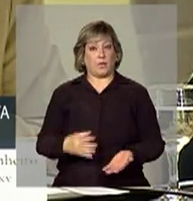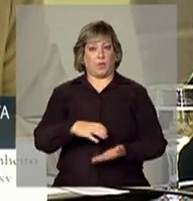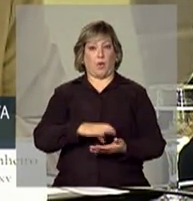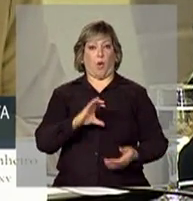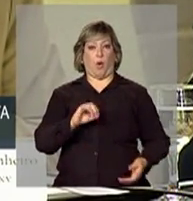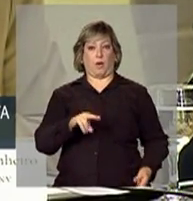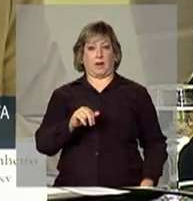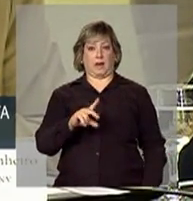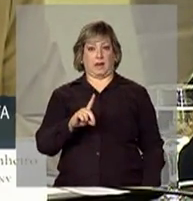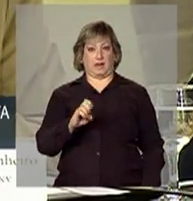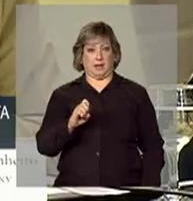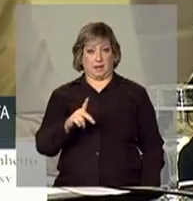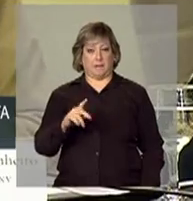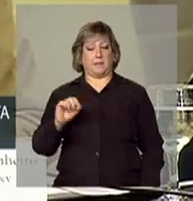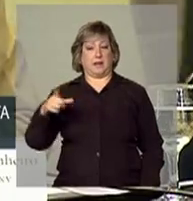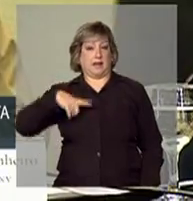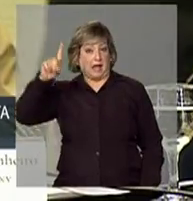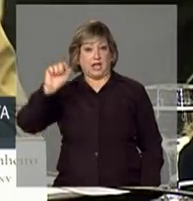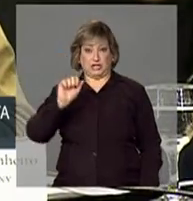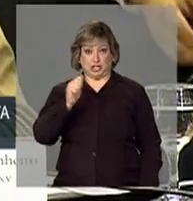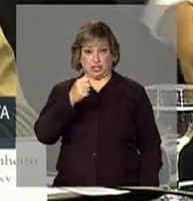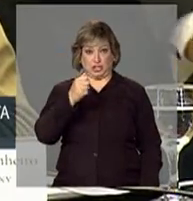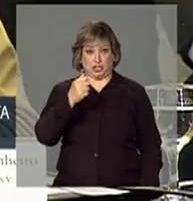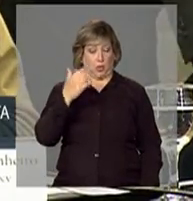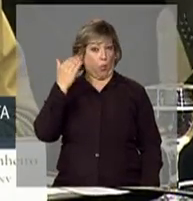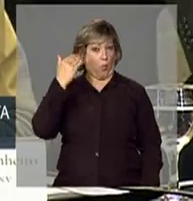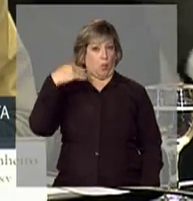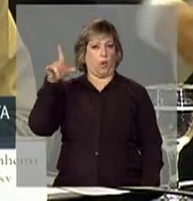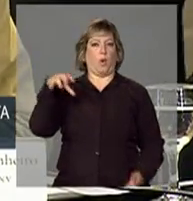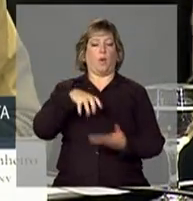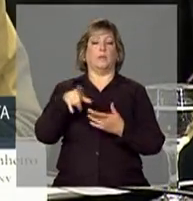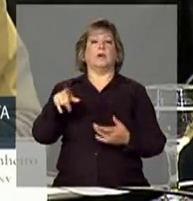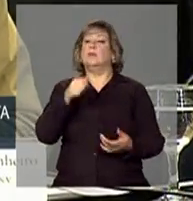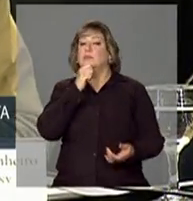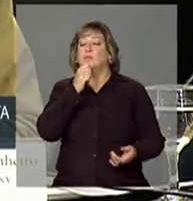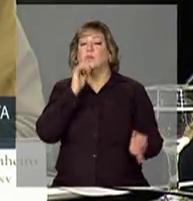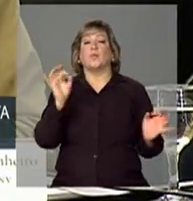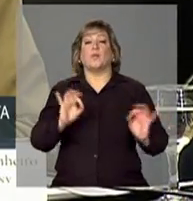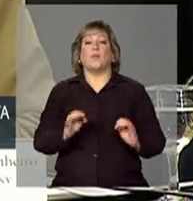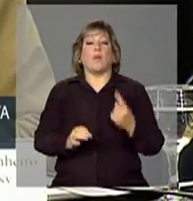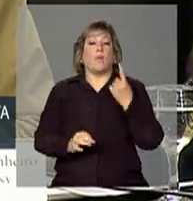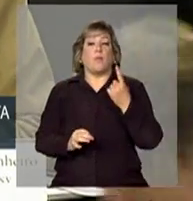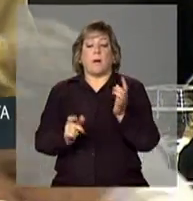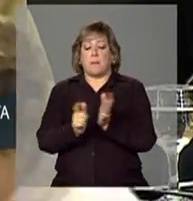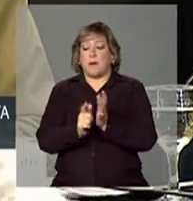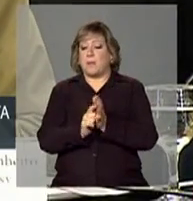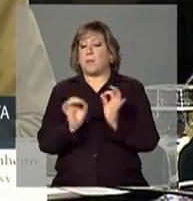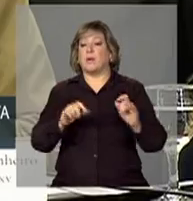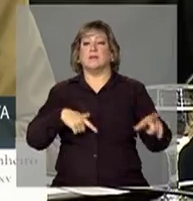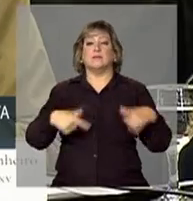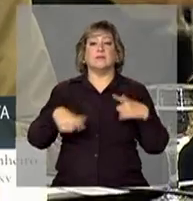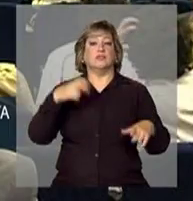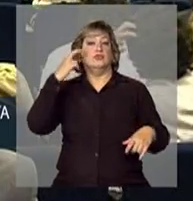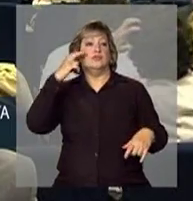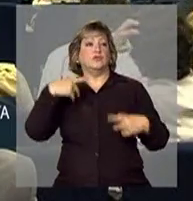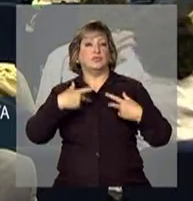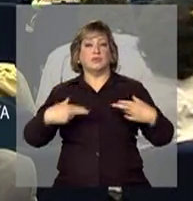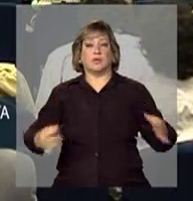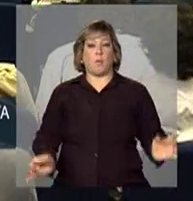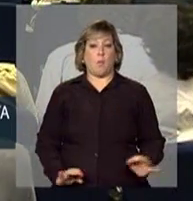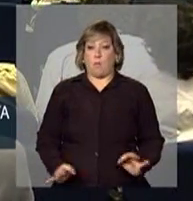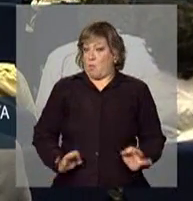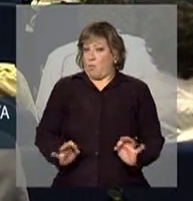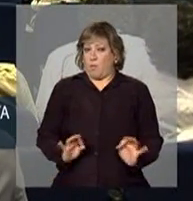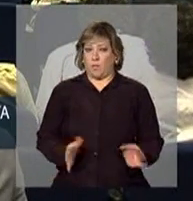na Argentina, uma comissão mãe, modelo para todos nós, não tem uma folhinha de nenhum serviço de inteligência das